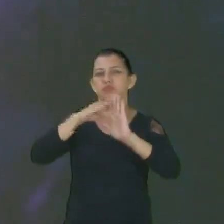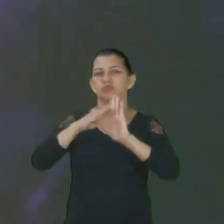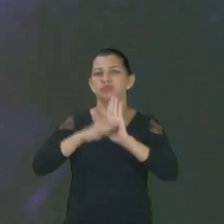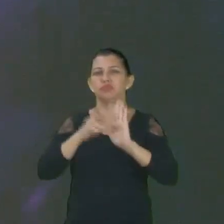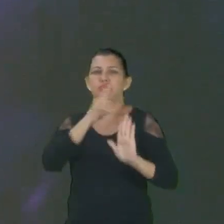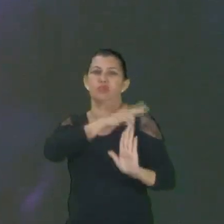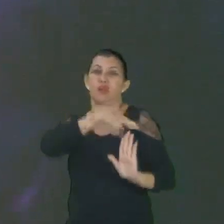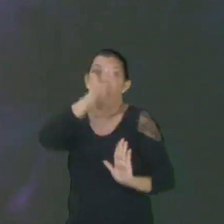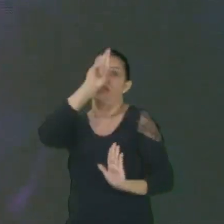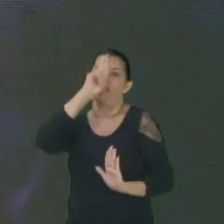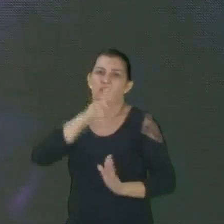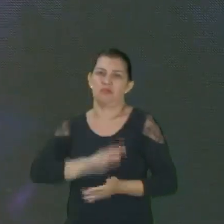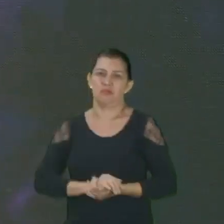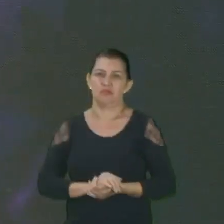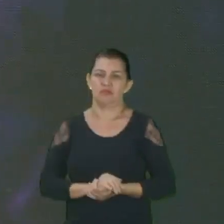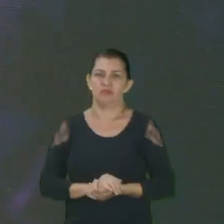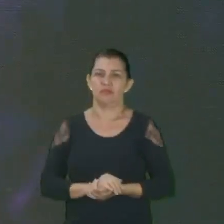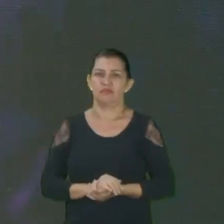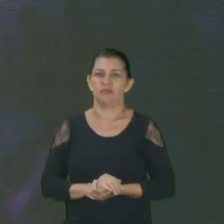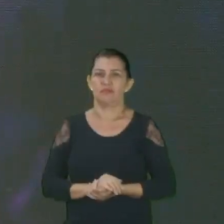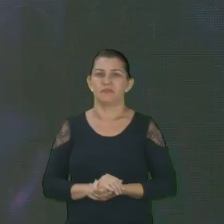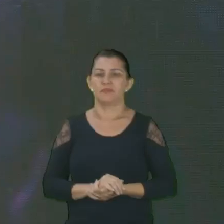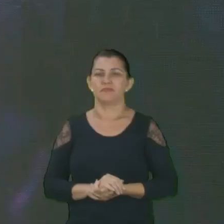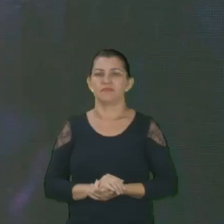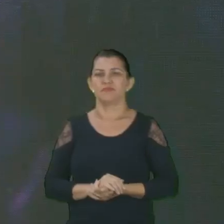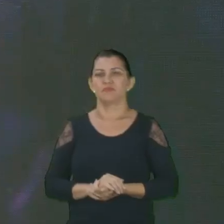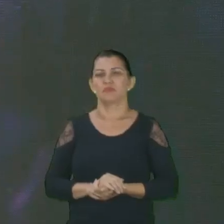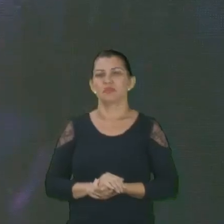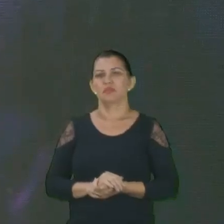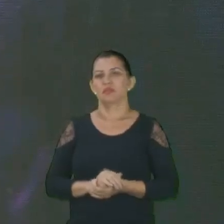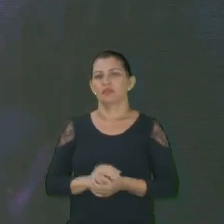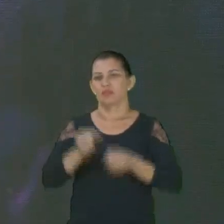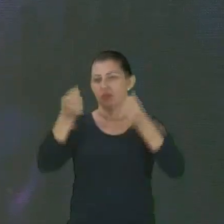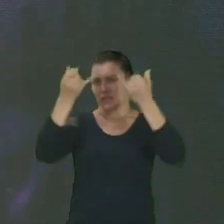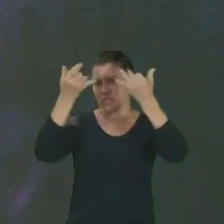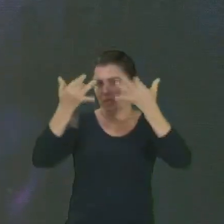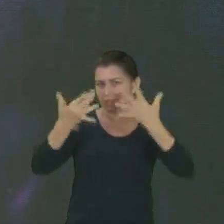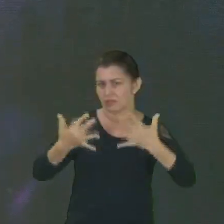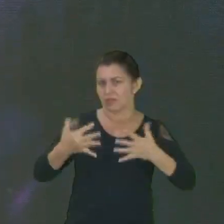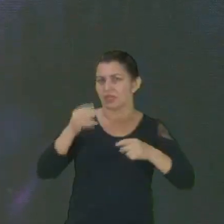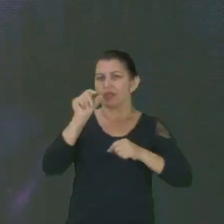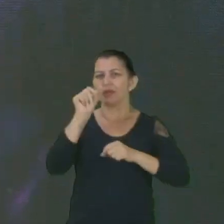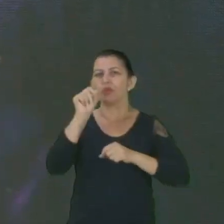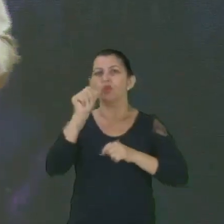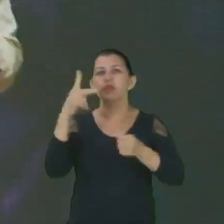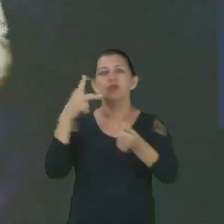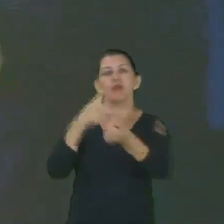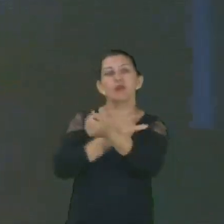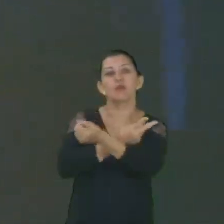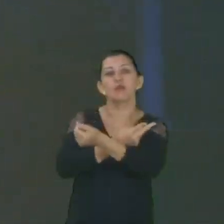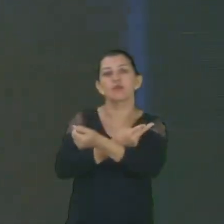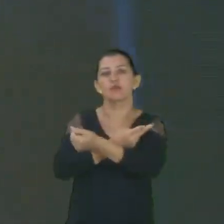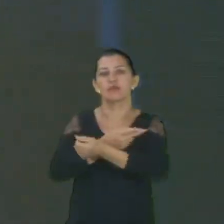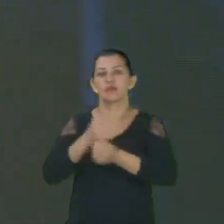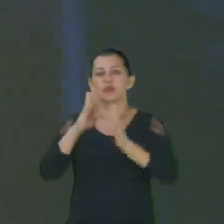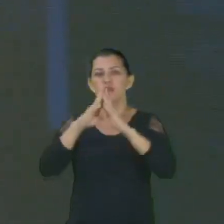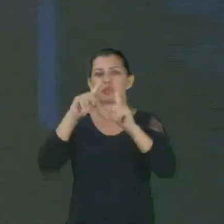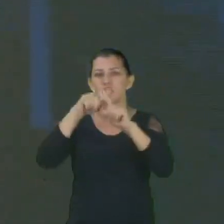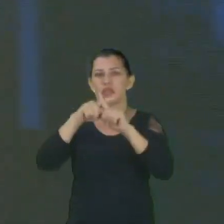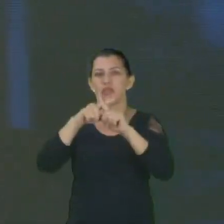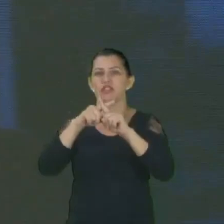religiosidade. Sabe o que estava acontecendo aqui? Estava acontecendo na igreja de Éfeso